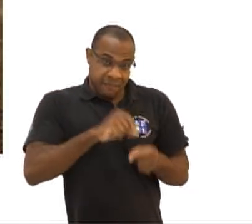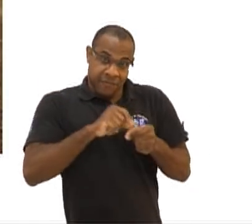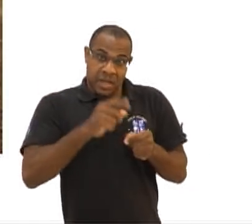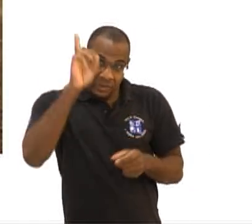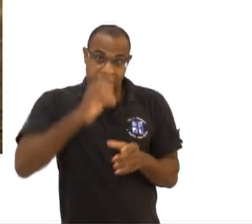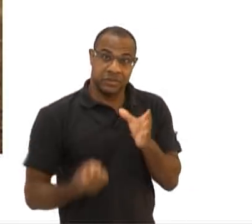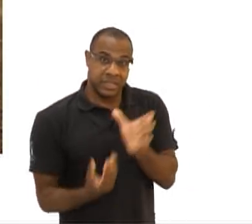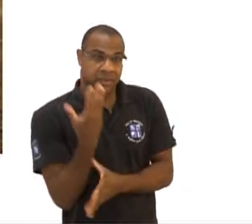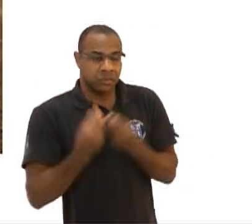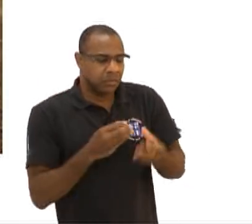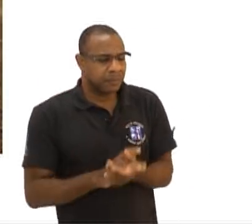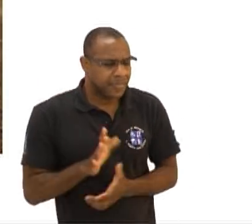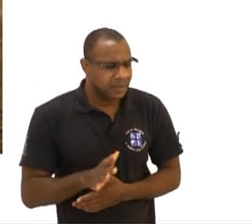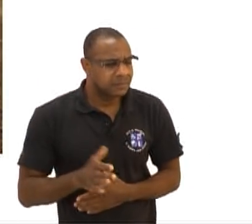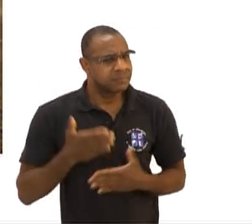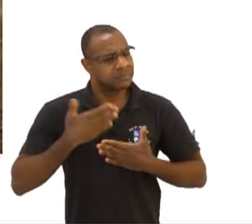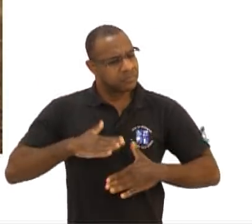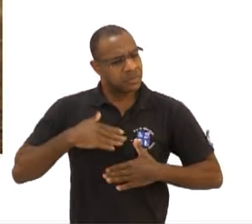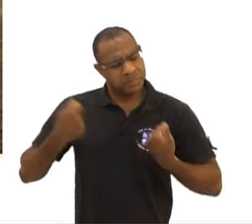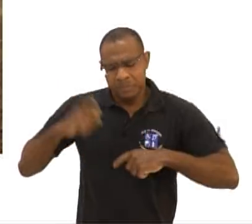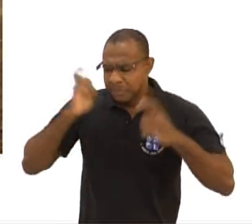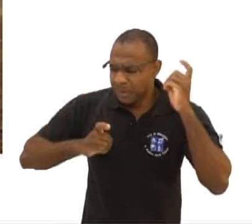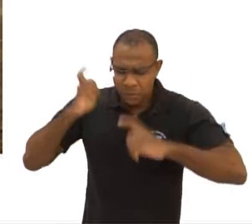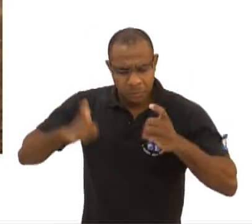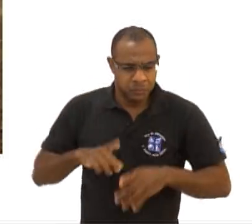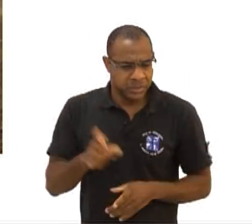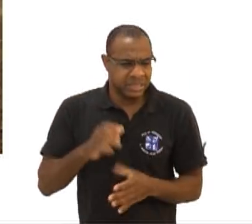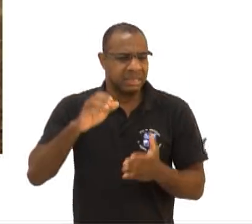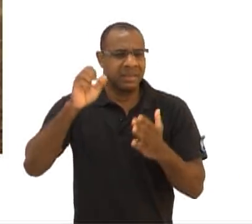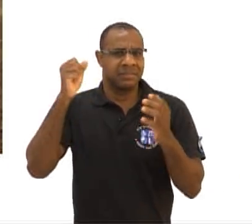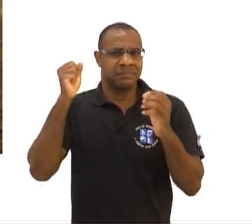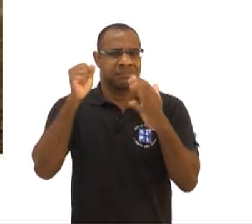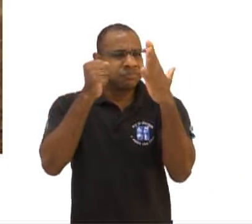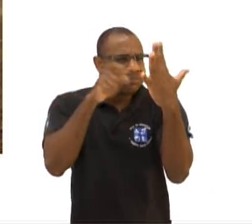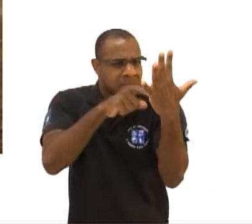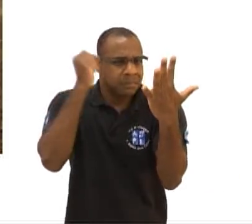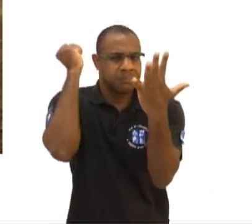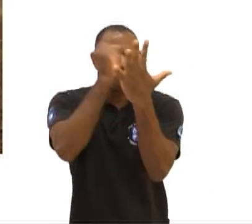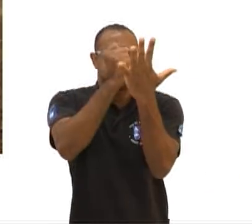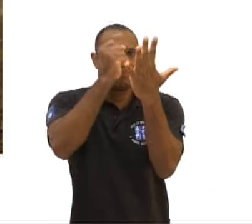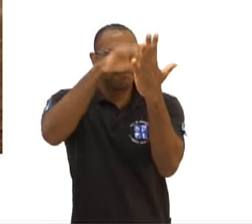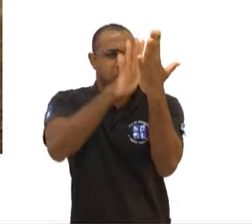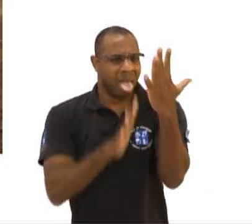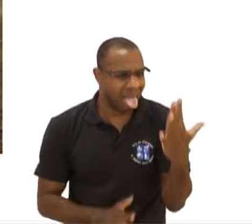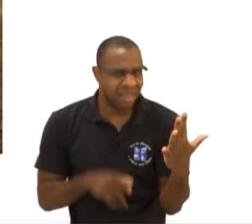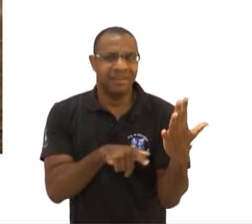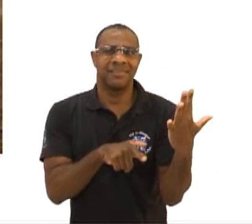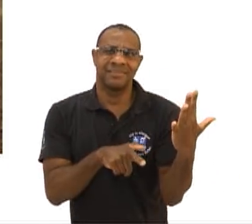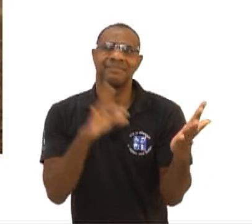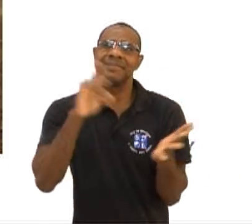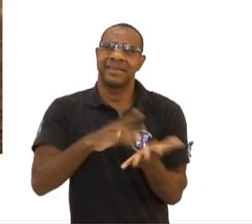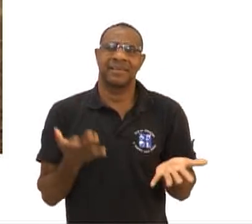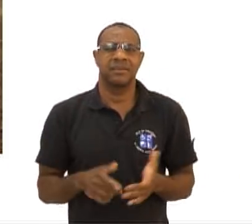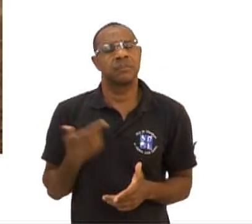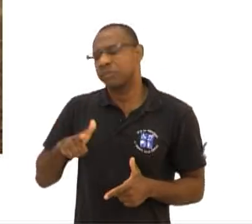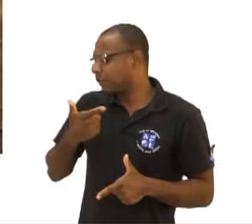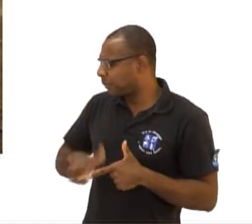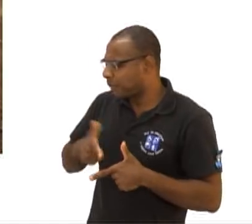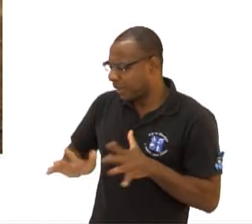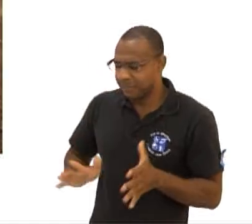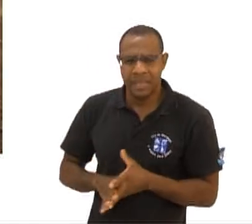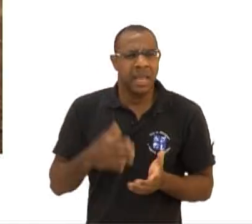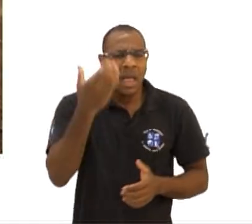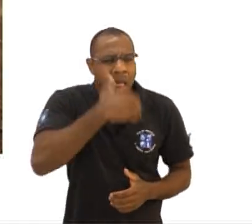disse para ela, tudo bem, Mahura, não se preocupe, eu sei. Você quebrou o espelho da verdade, mas não tem problema. E ela, limpando as lágrimas,